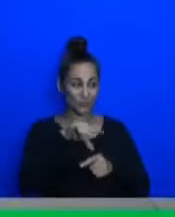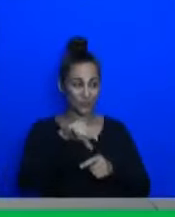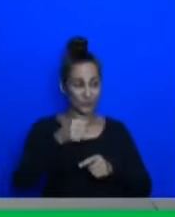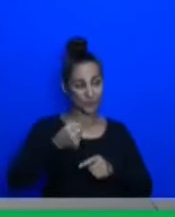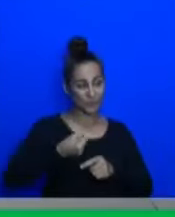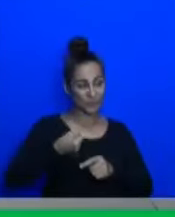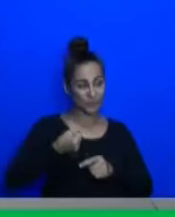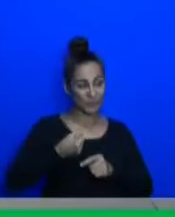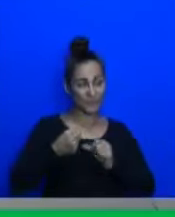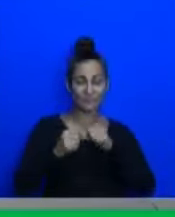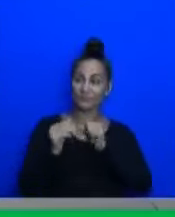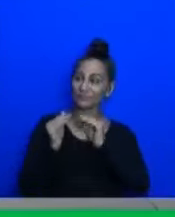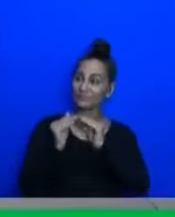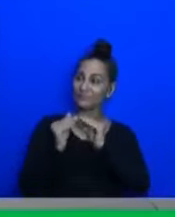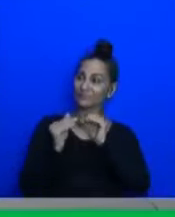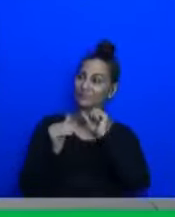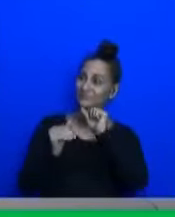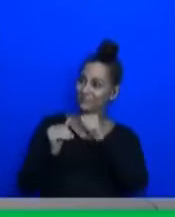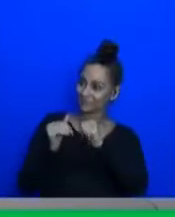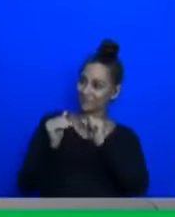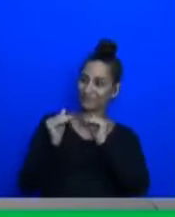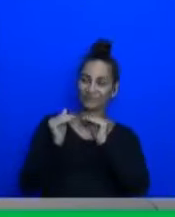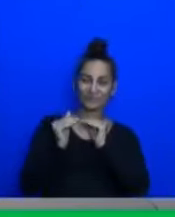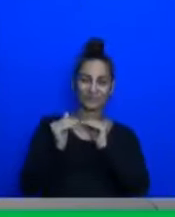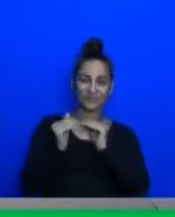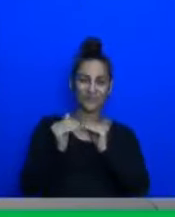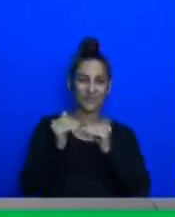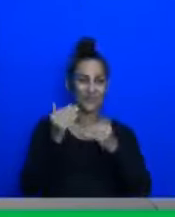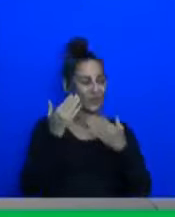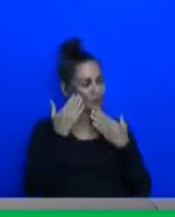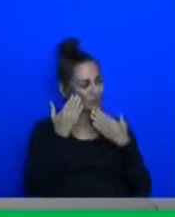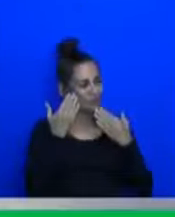confirmam as dezenas sorteadas? Sim, confirmo. Sim, confirmo. Muito obrigada.